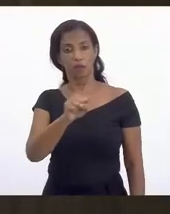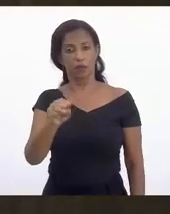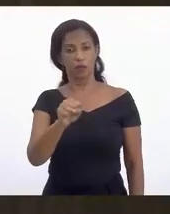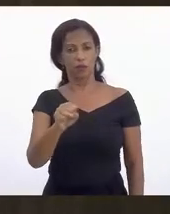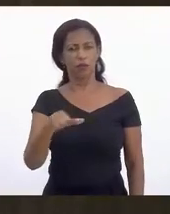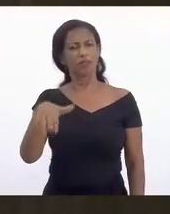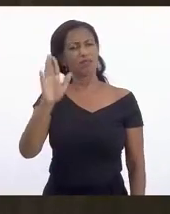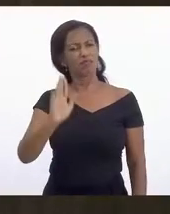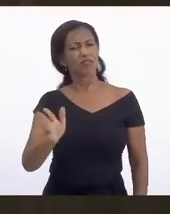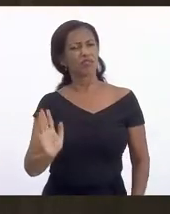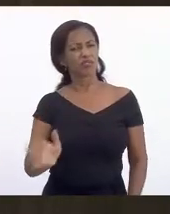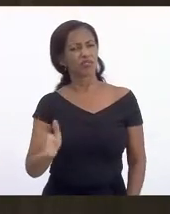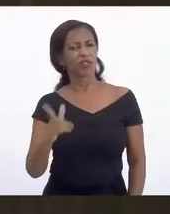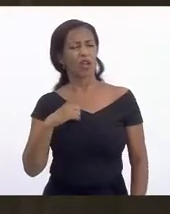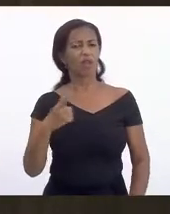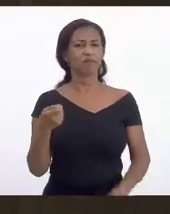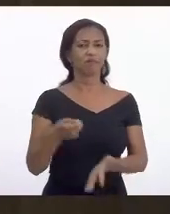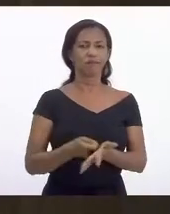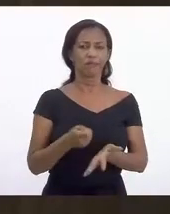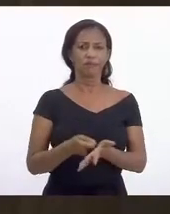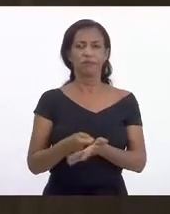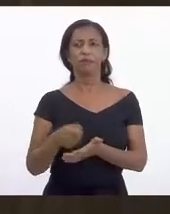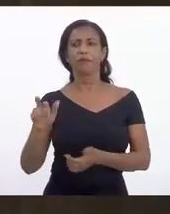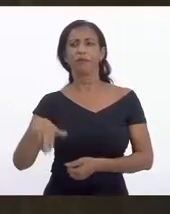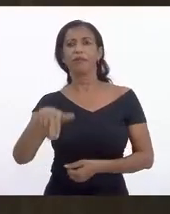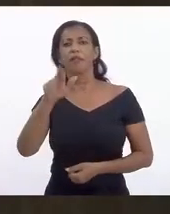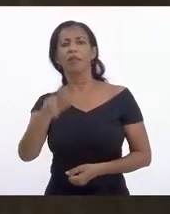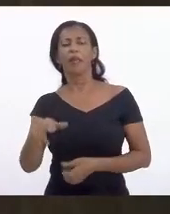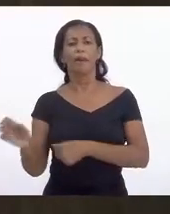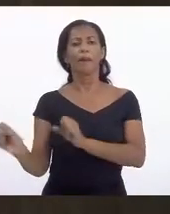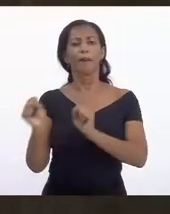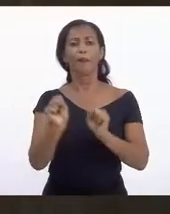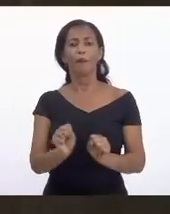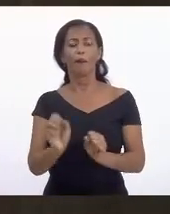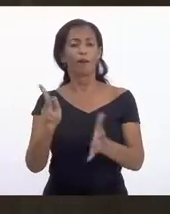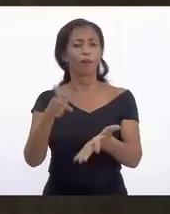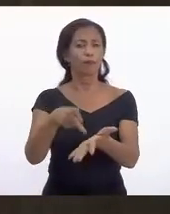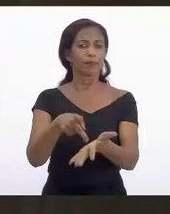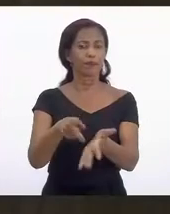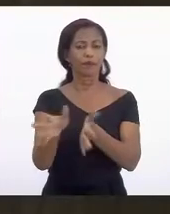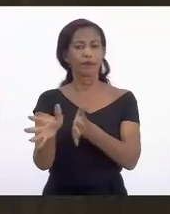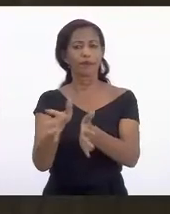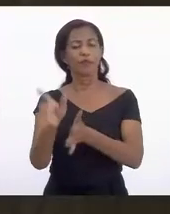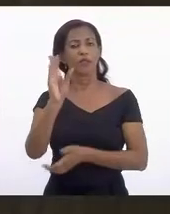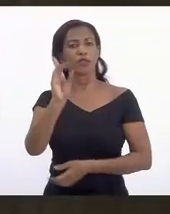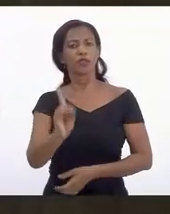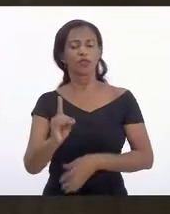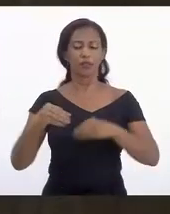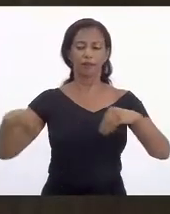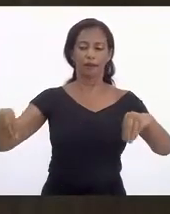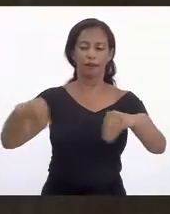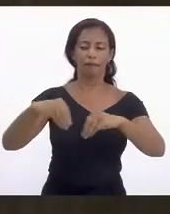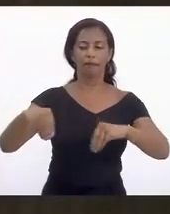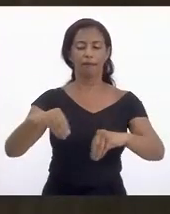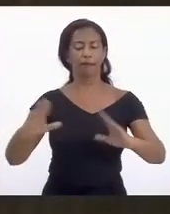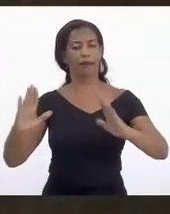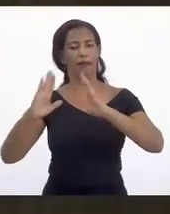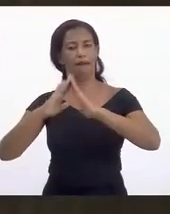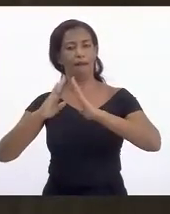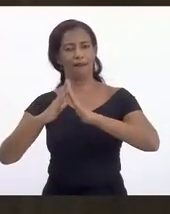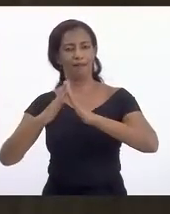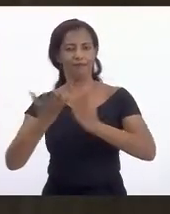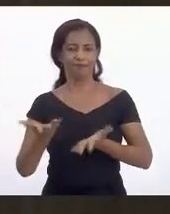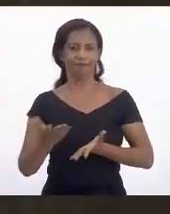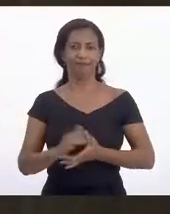1888, e que já determinava quem poderia, de fato, acessar o direito à terra, à habitação, à